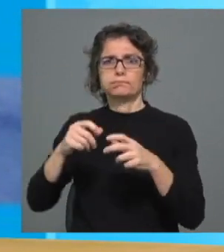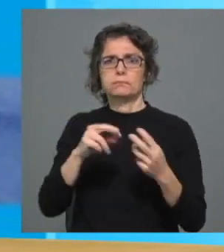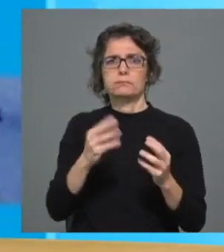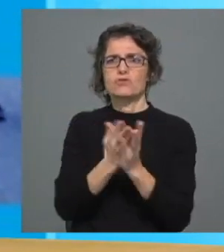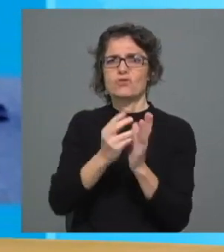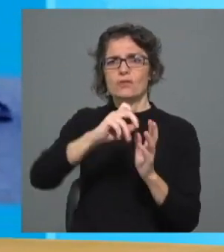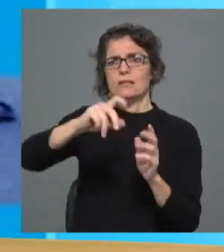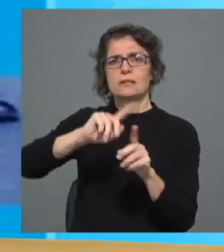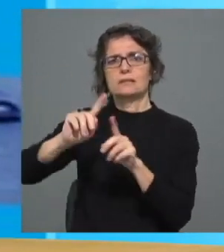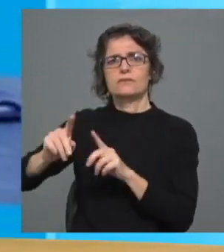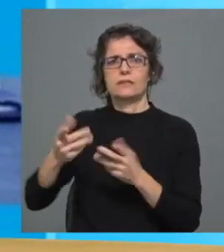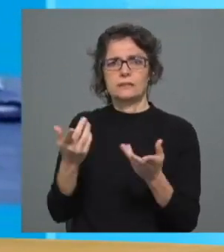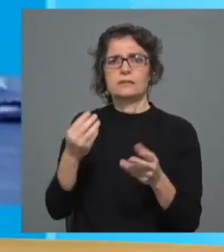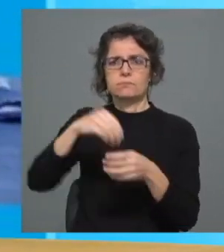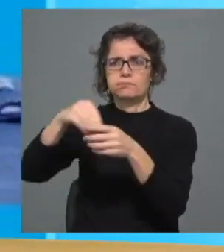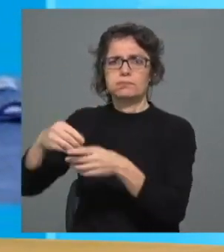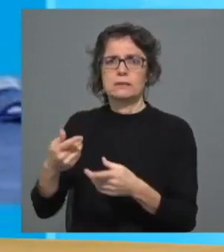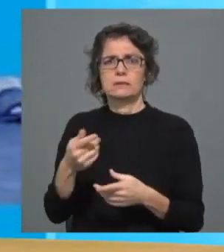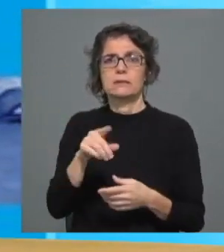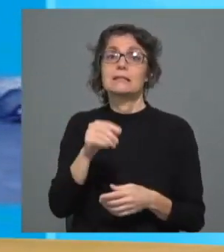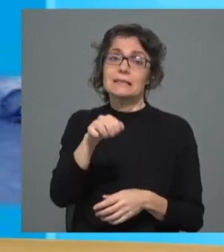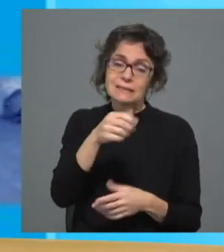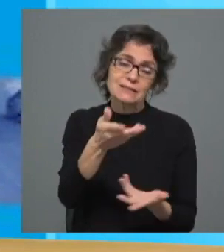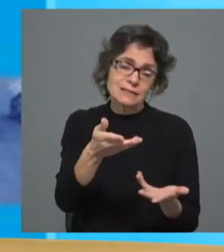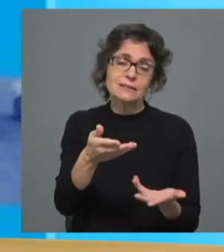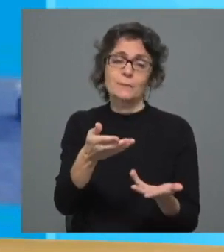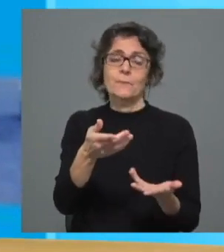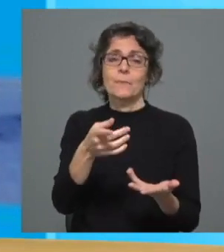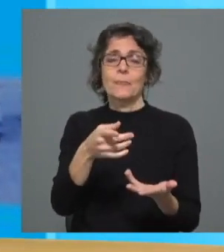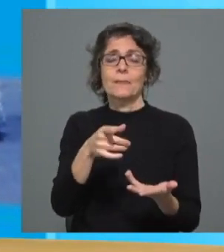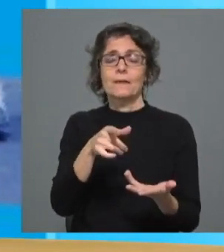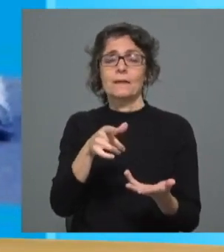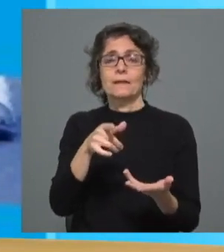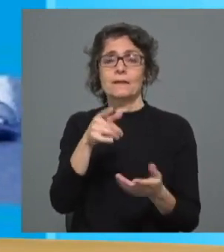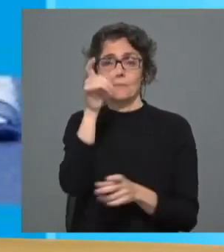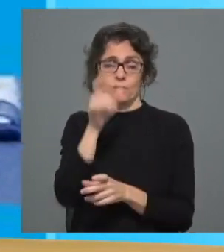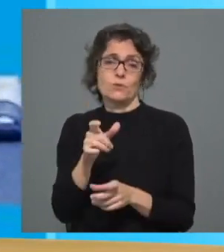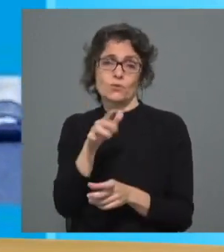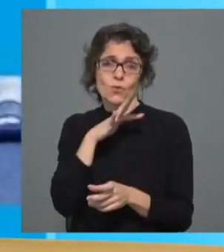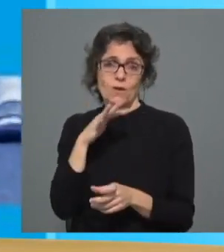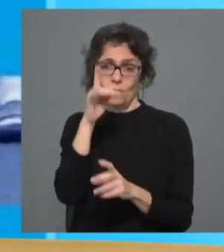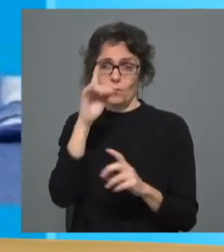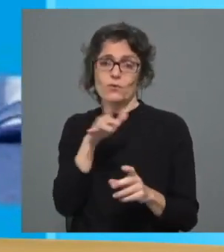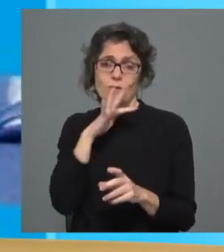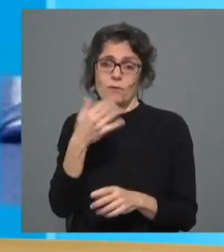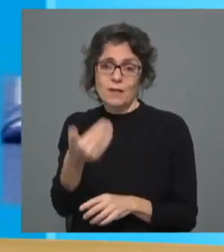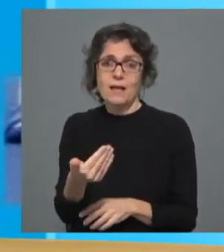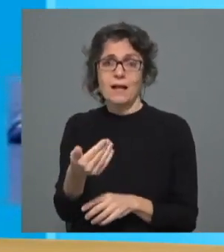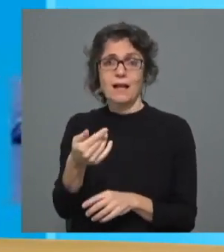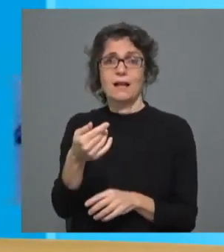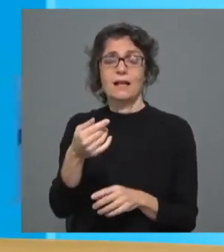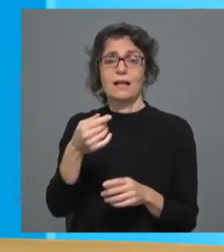bocadinho eu dizia, quer dizer, as pessoas não vivem isoladas, não é? E, portanto, têm a sua família e este problema das deslocações dos